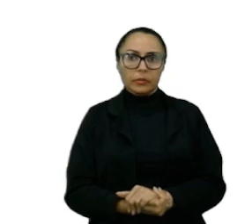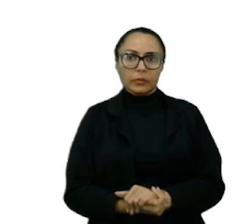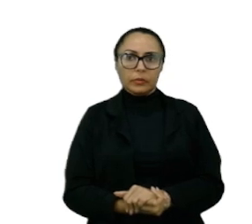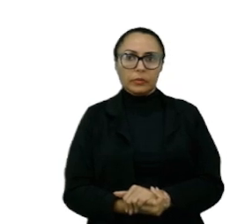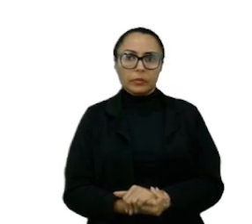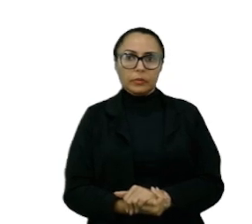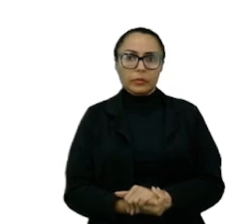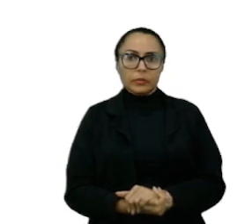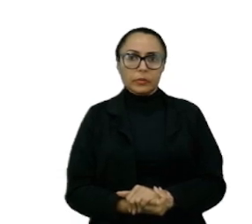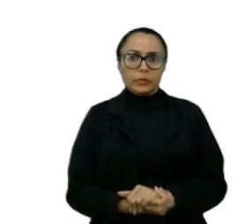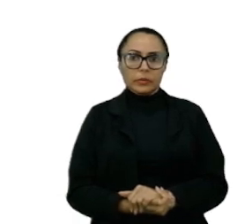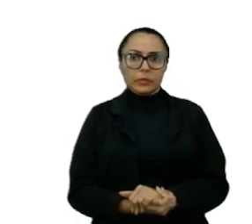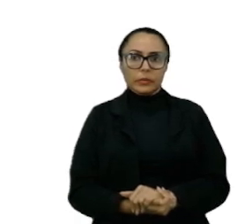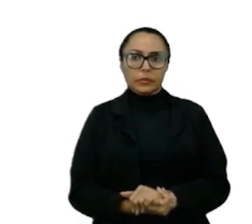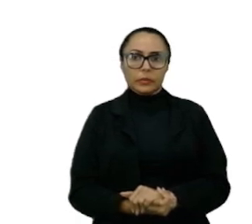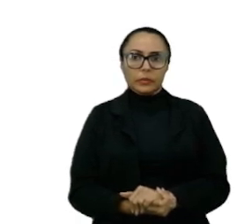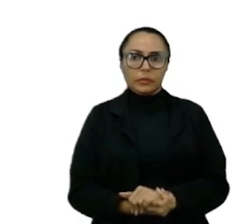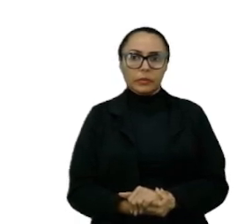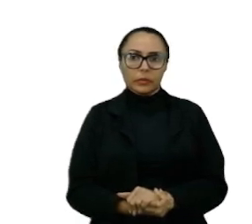de conforme.